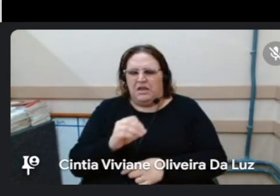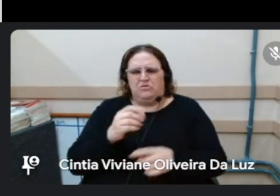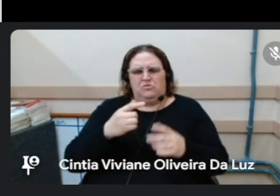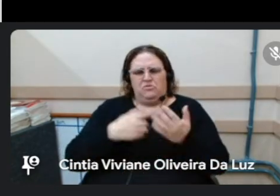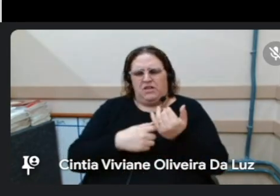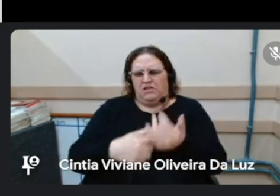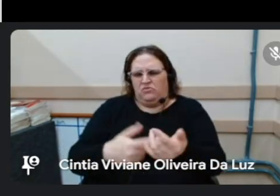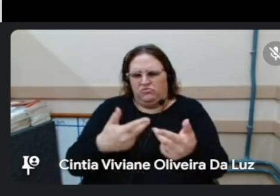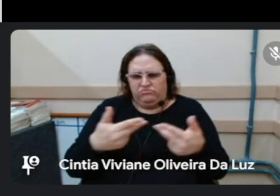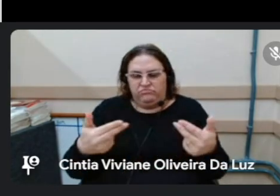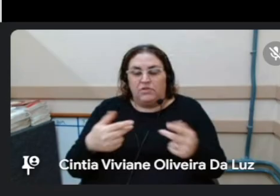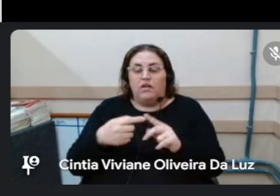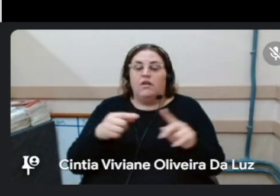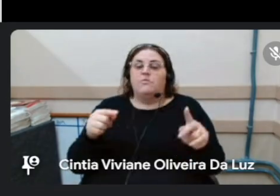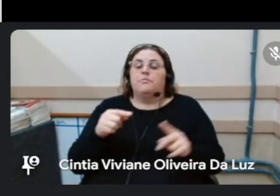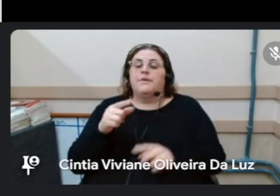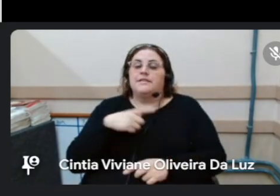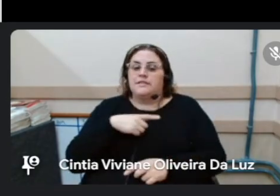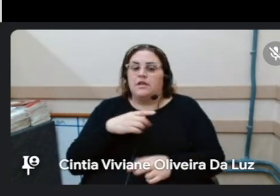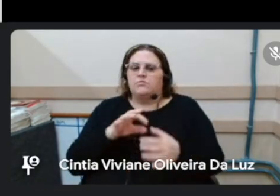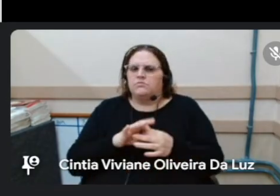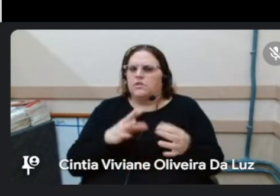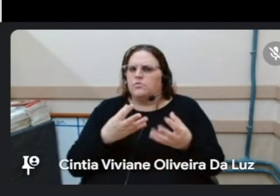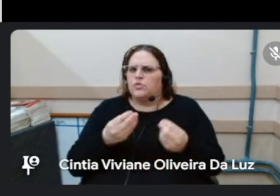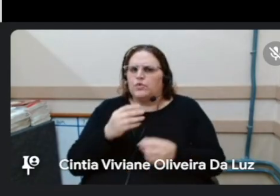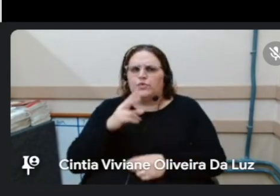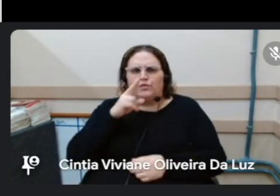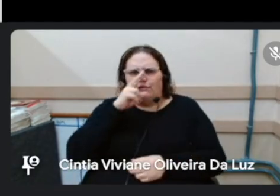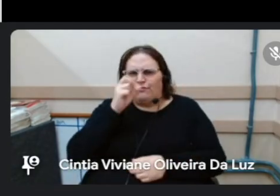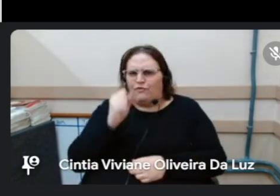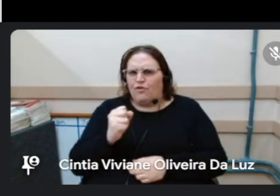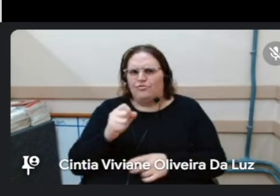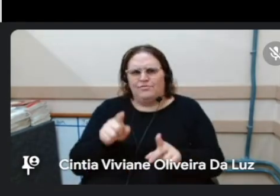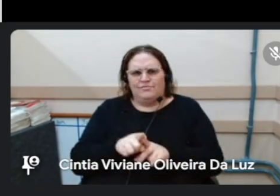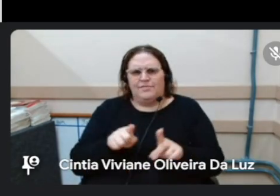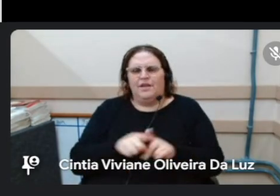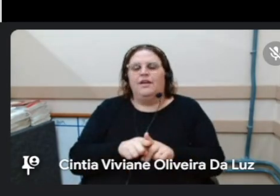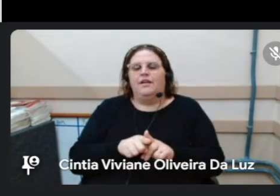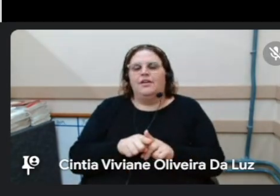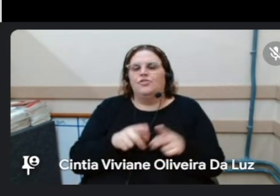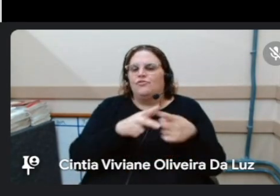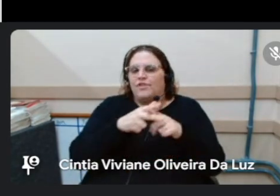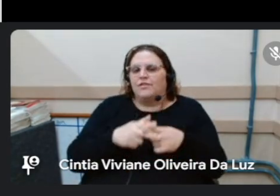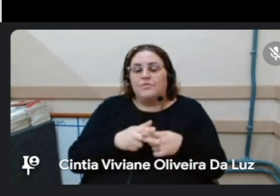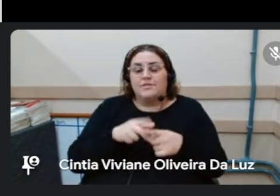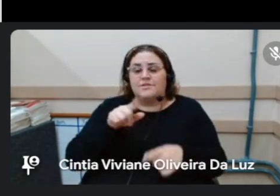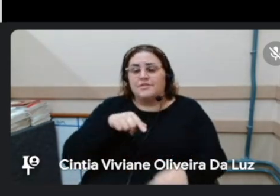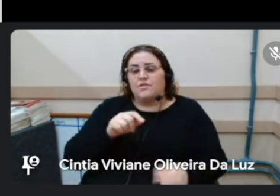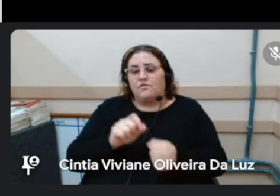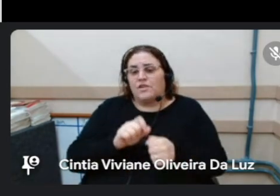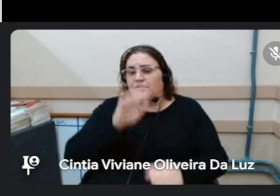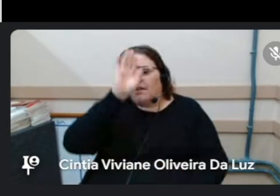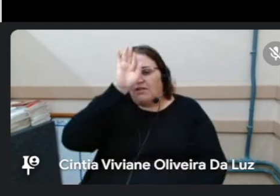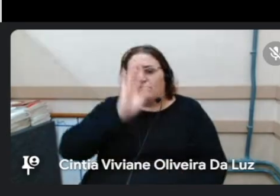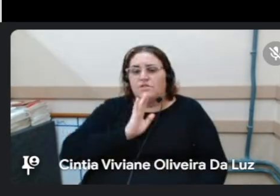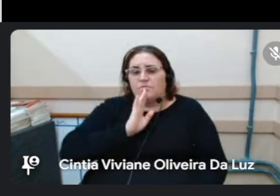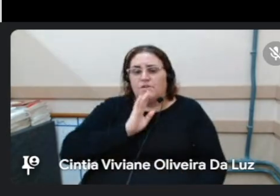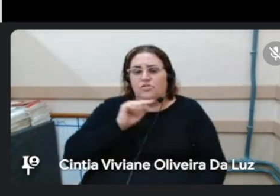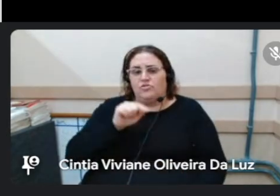disponibilidade bastante grande de ferramentas eh gratuitas na internet né